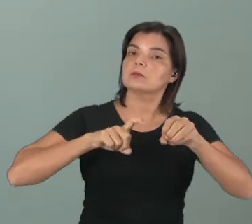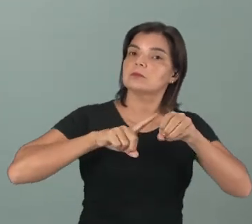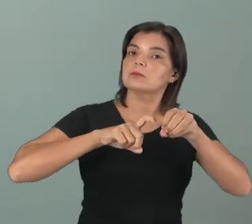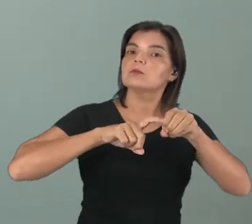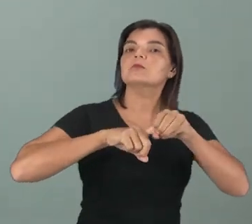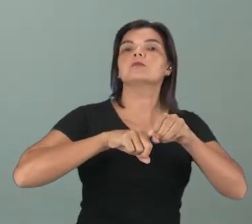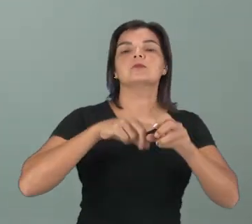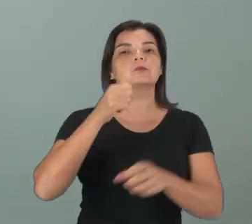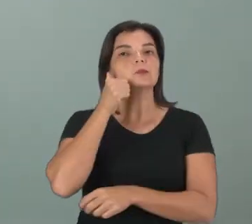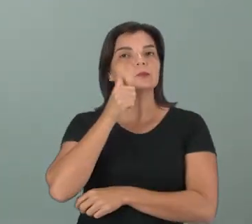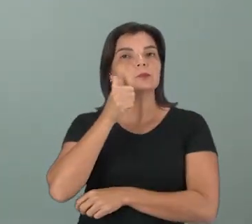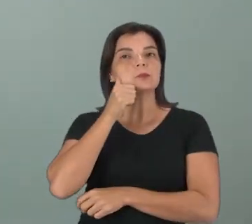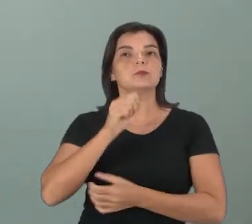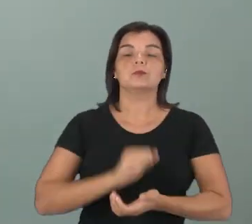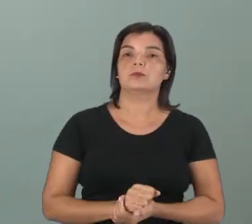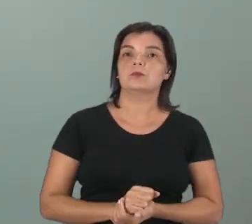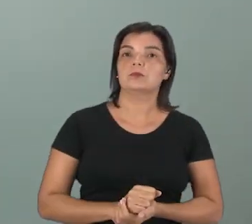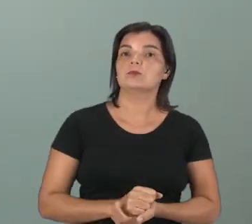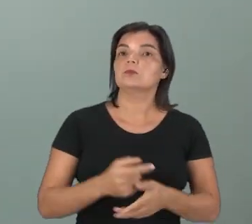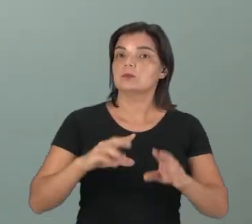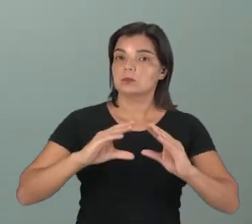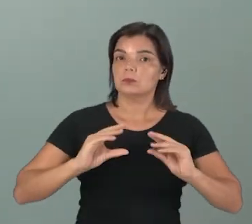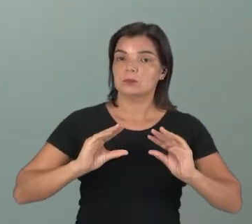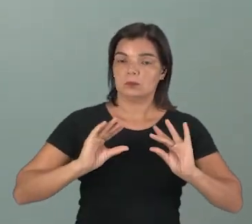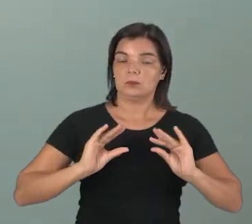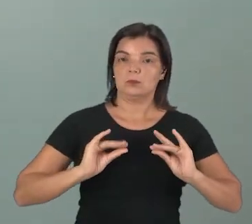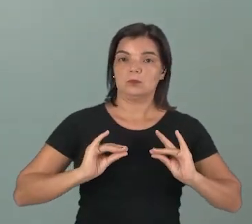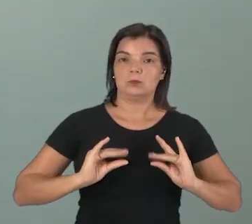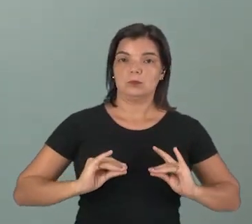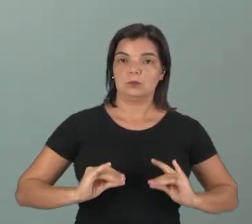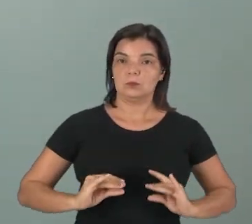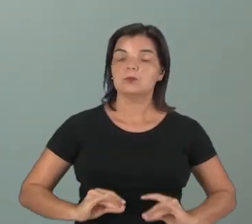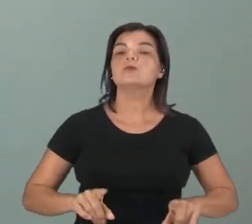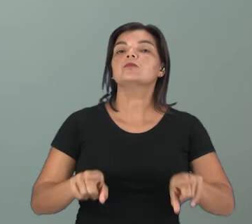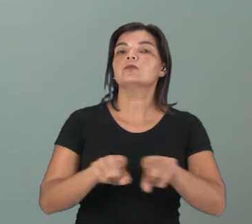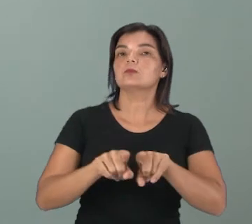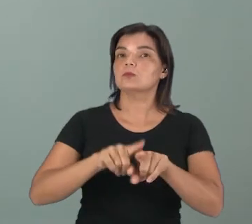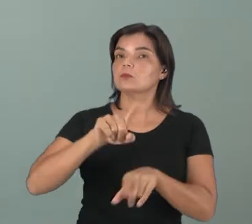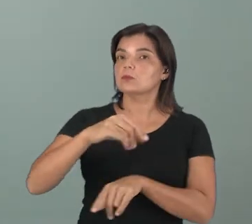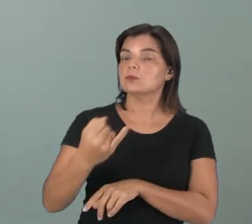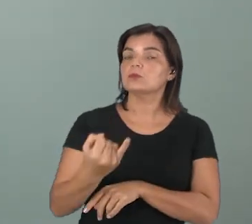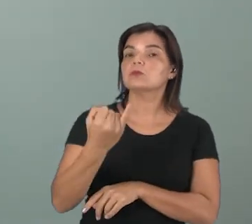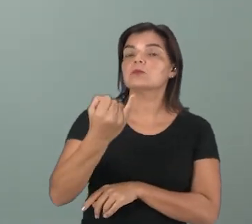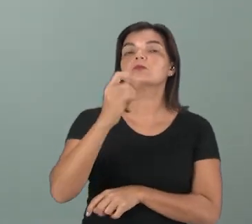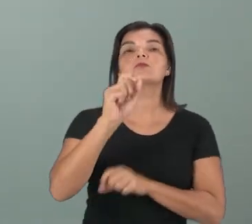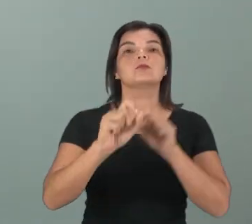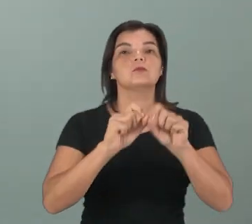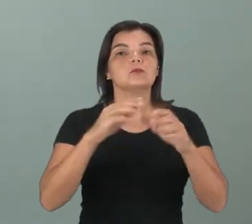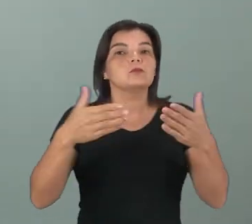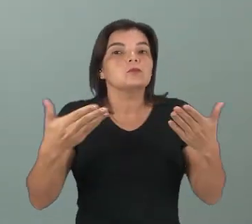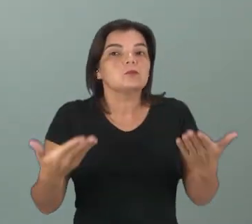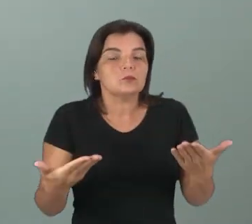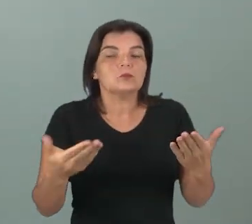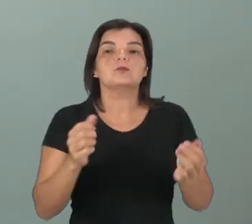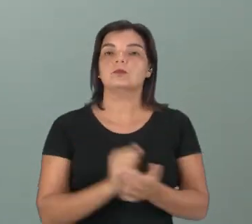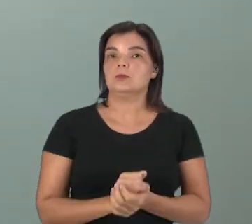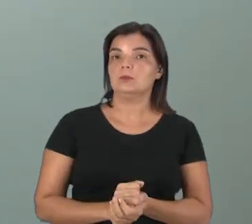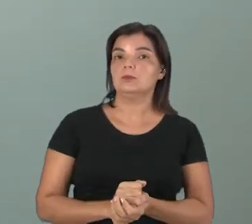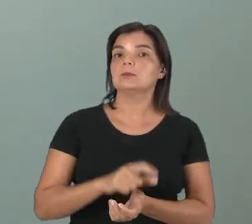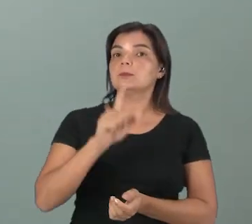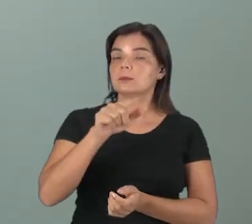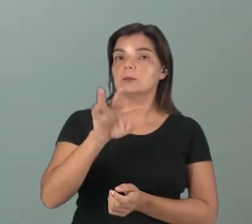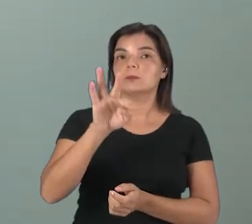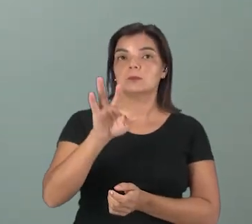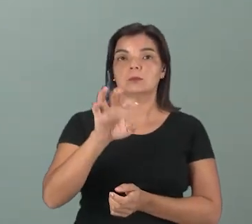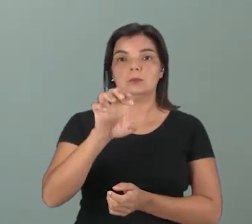até o gameta feminino. Quando a gente fala aí também do sistema reprodutor masculino, é importante a gente destacar qual é o hormônio que vai